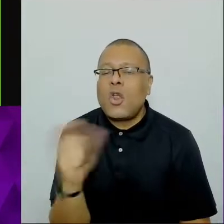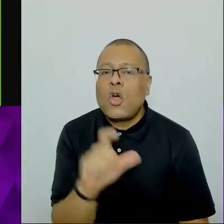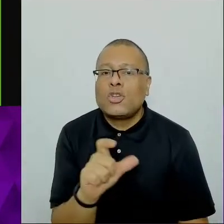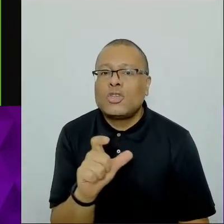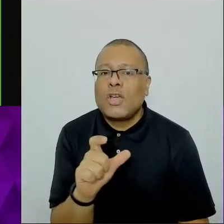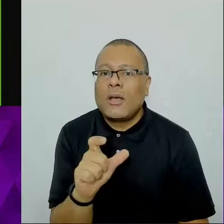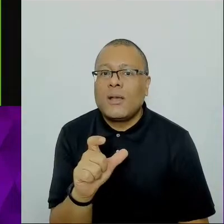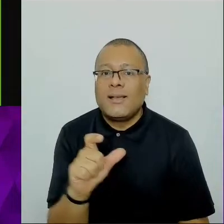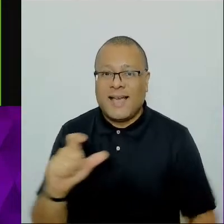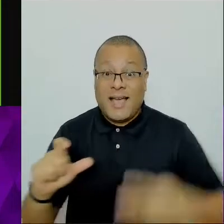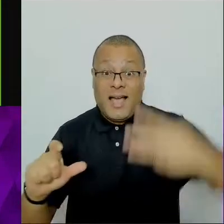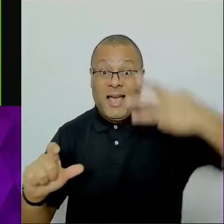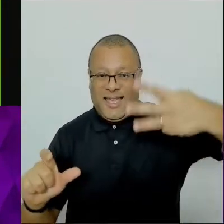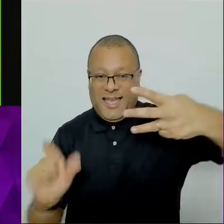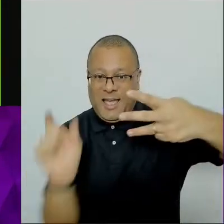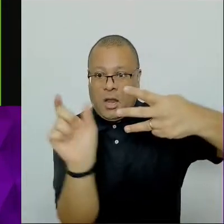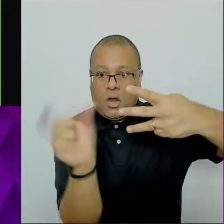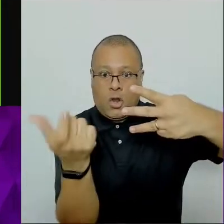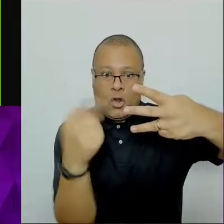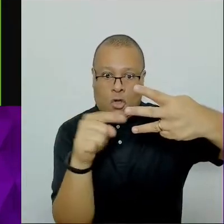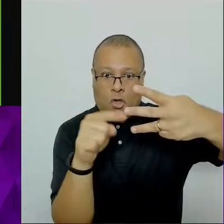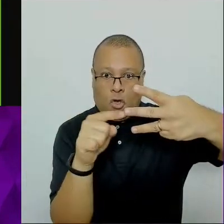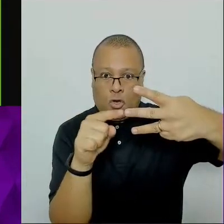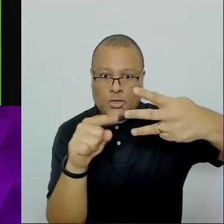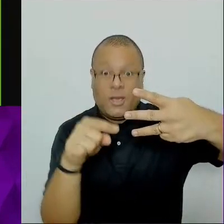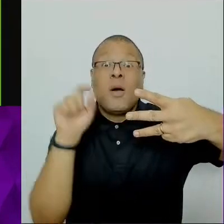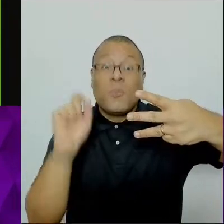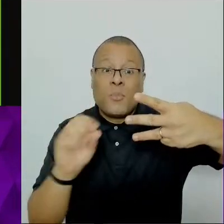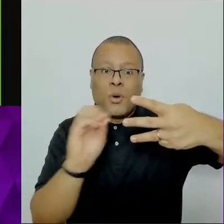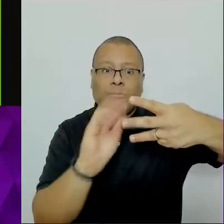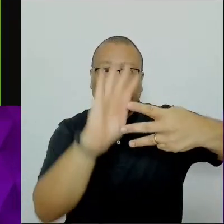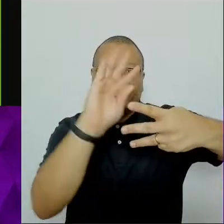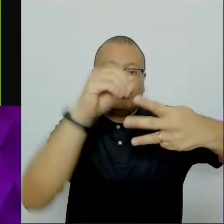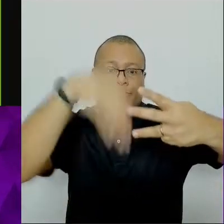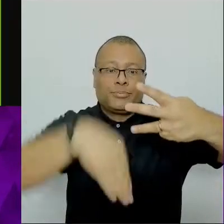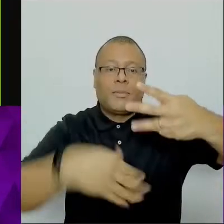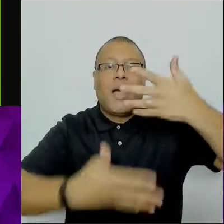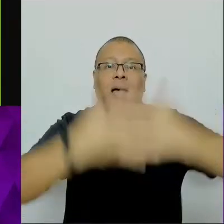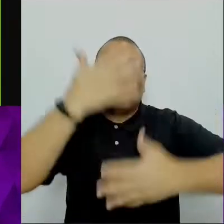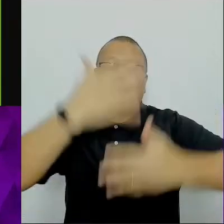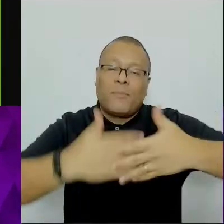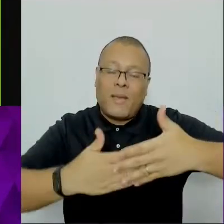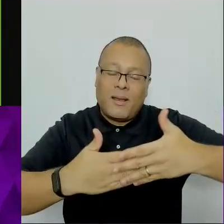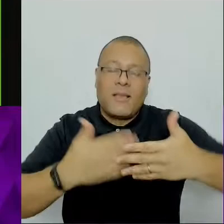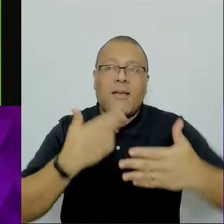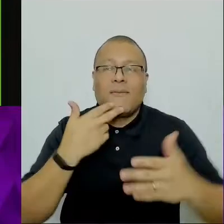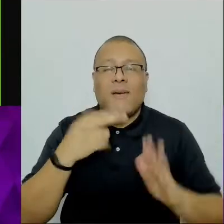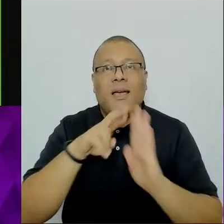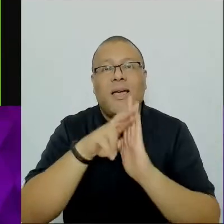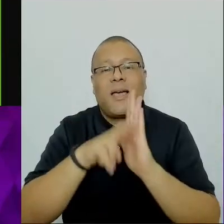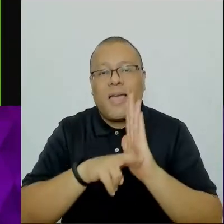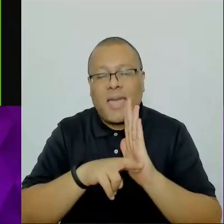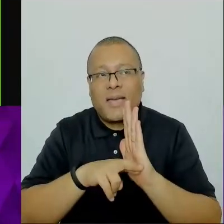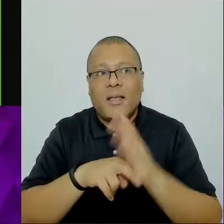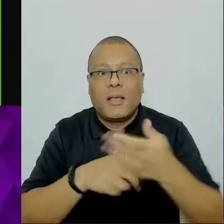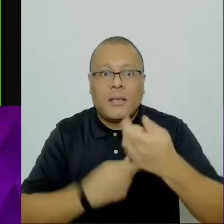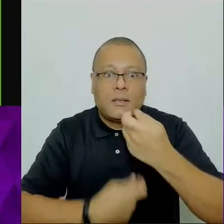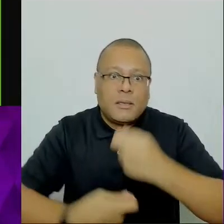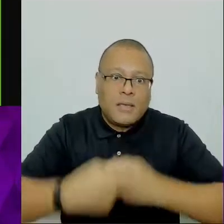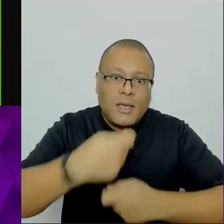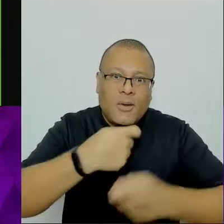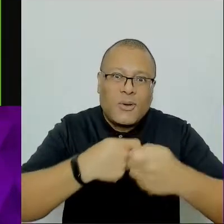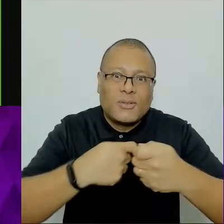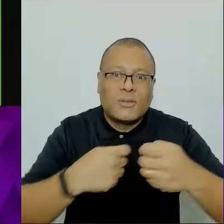as camadas, né? E aí entra o problema de ter a regra de negócio distribuída em lugares que assim não